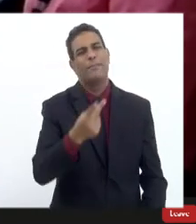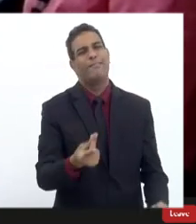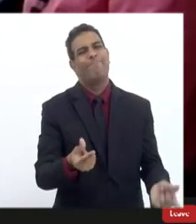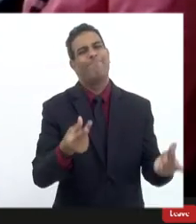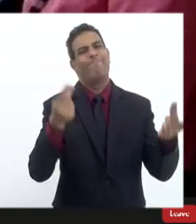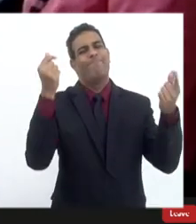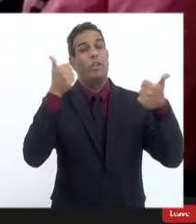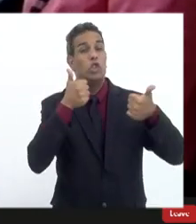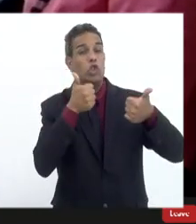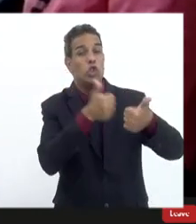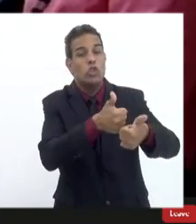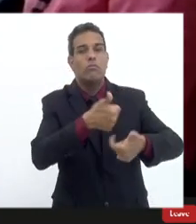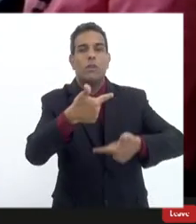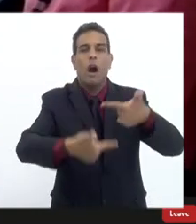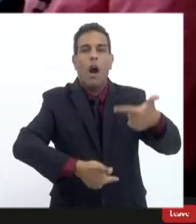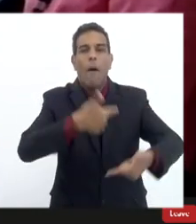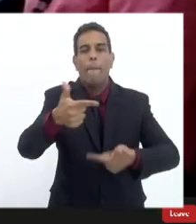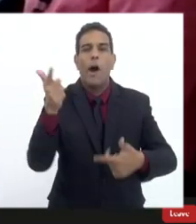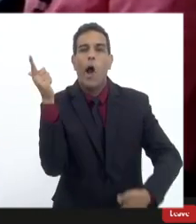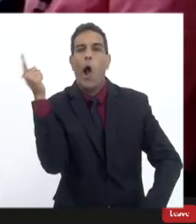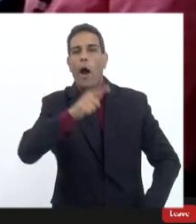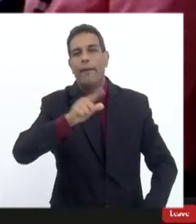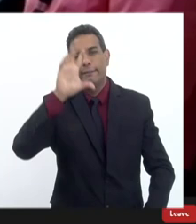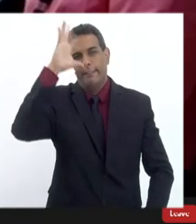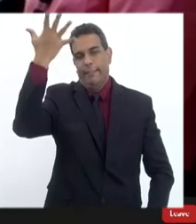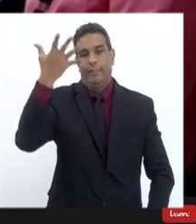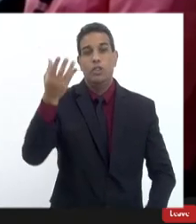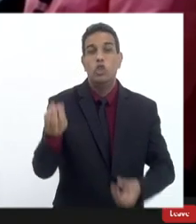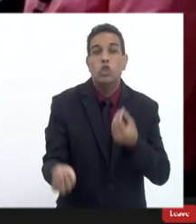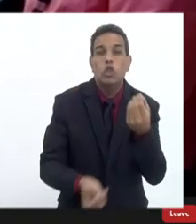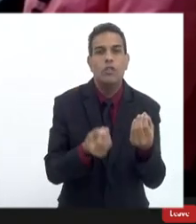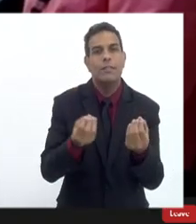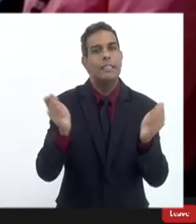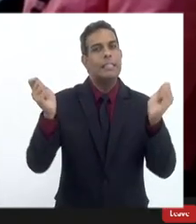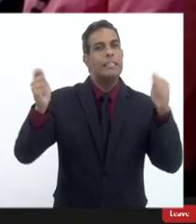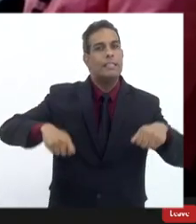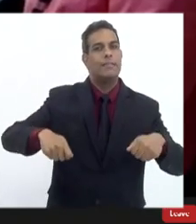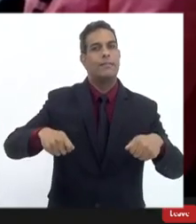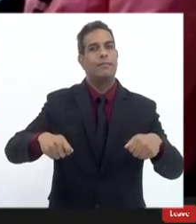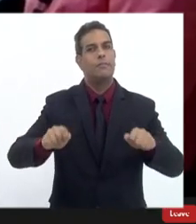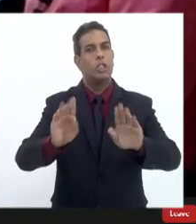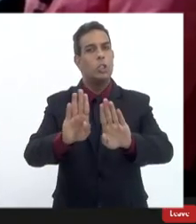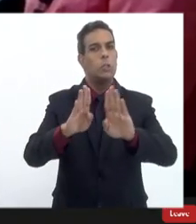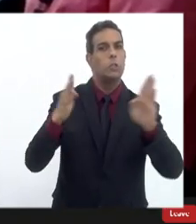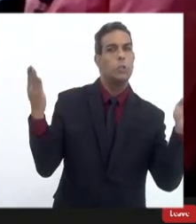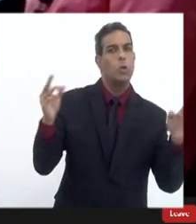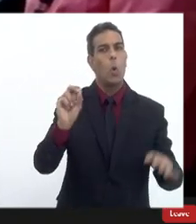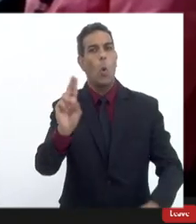a gente já está trabalhando também de que forma que a gente pode estar, de repente, abrindo